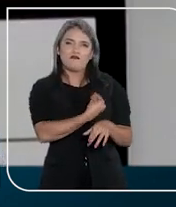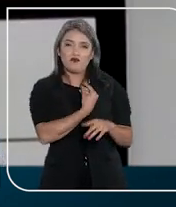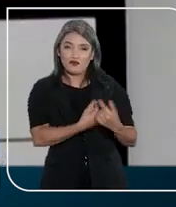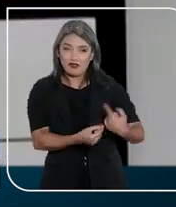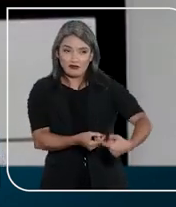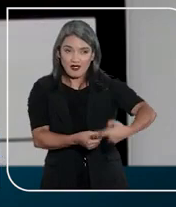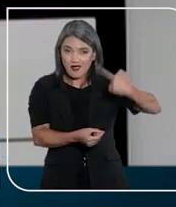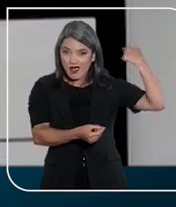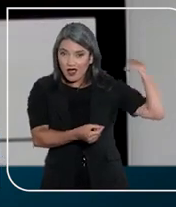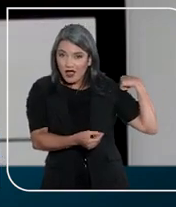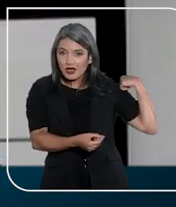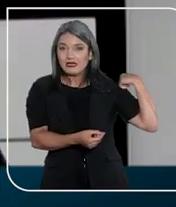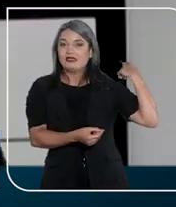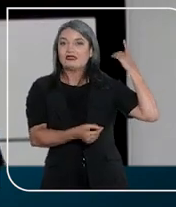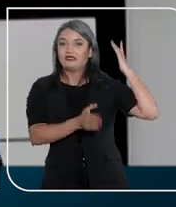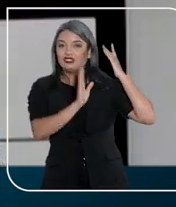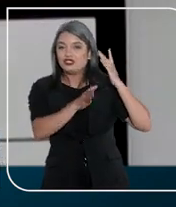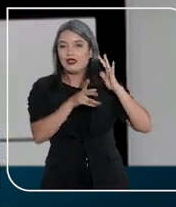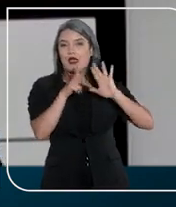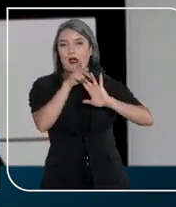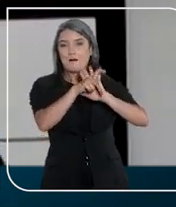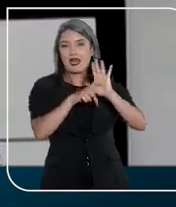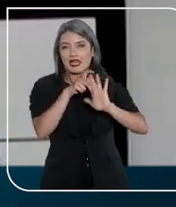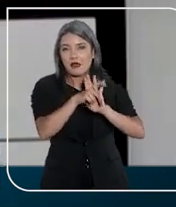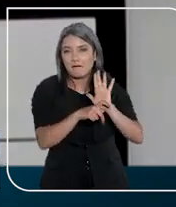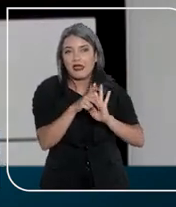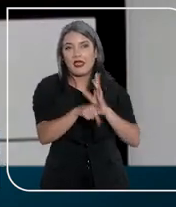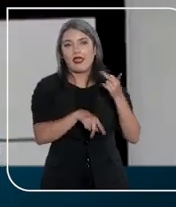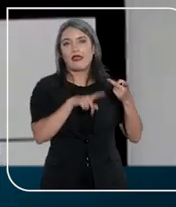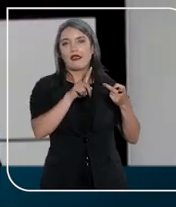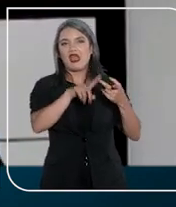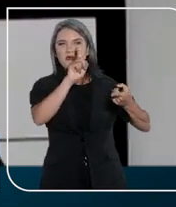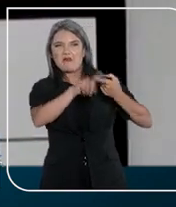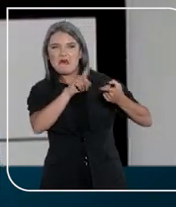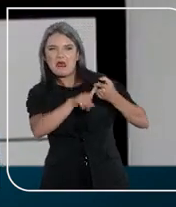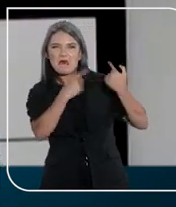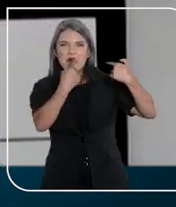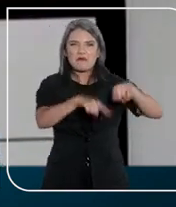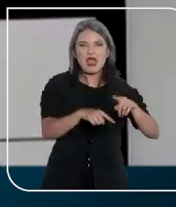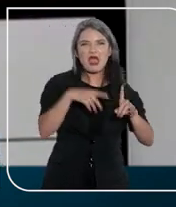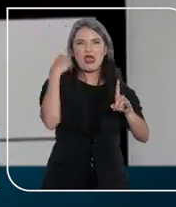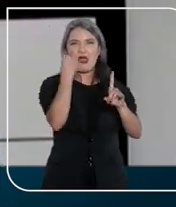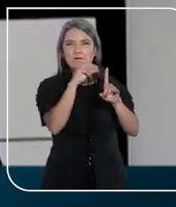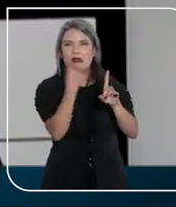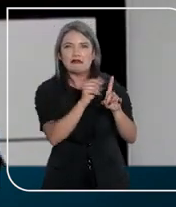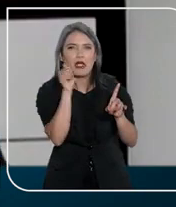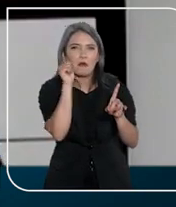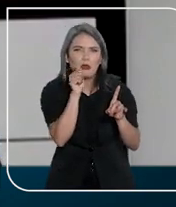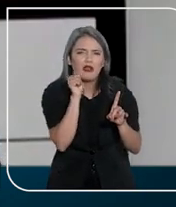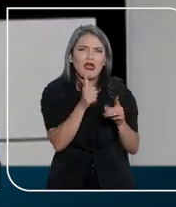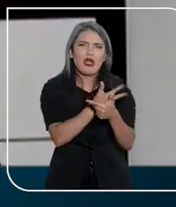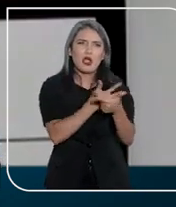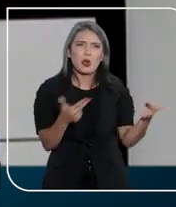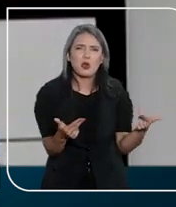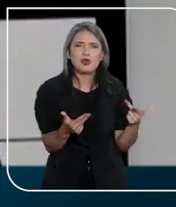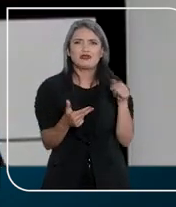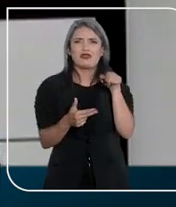grande, por lei da Maria da Penha, ali, por ameaça, porque agrediu uma companheira,